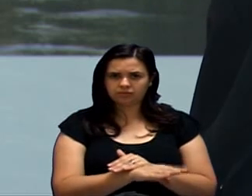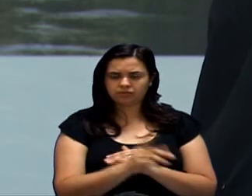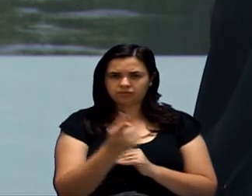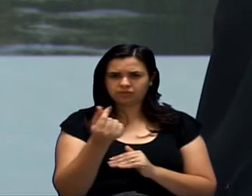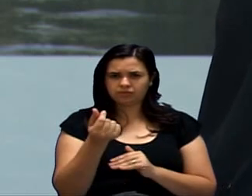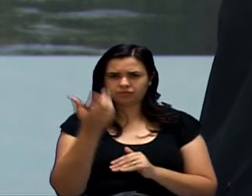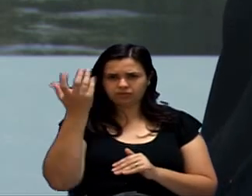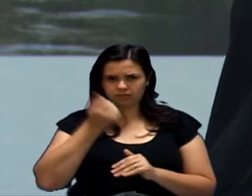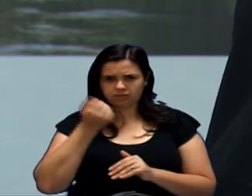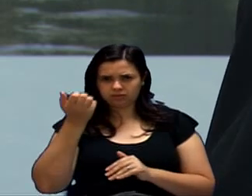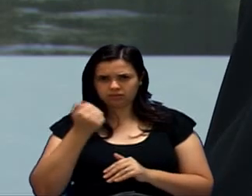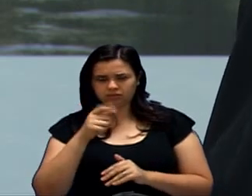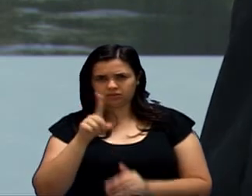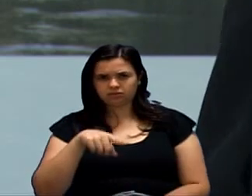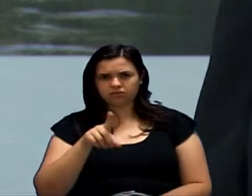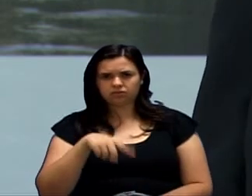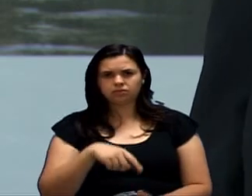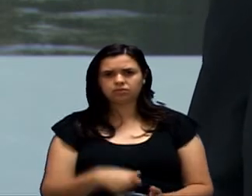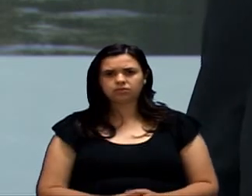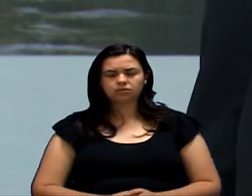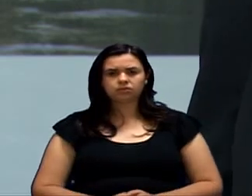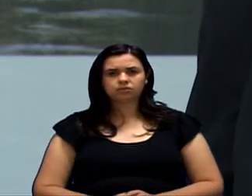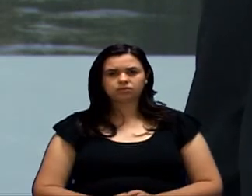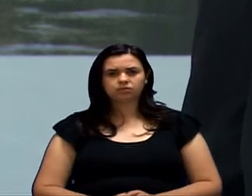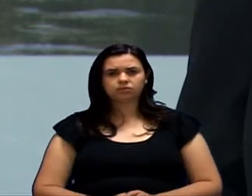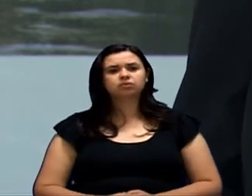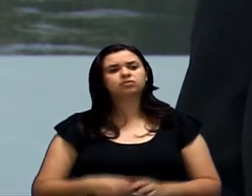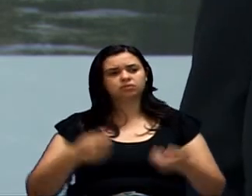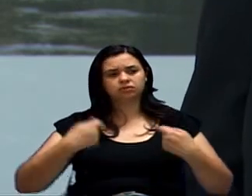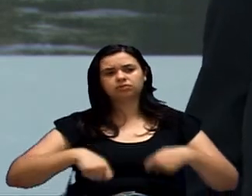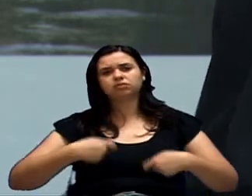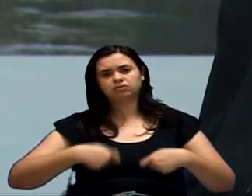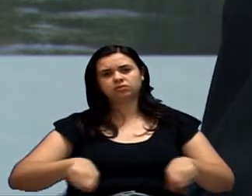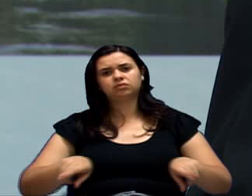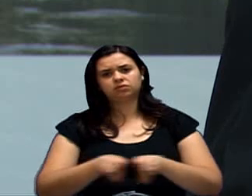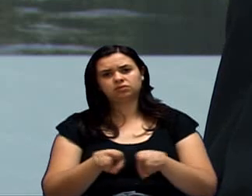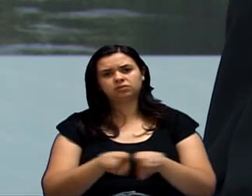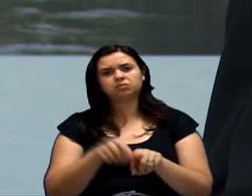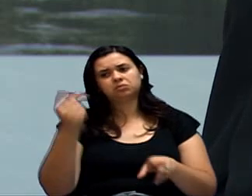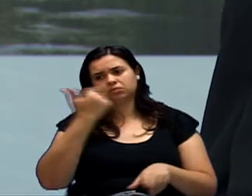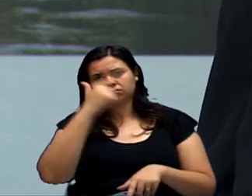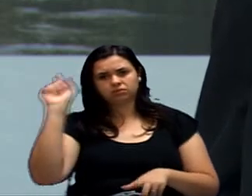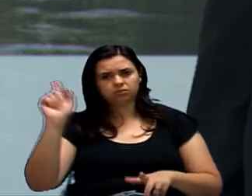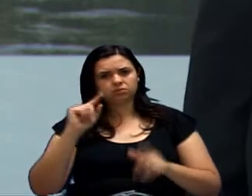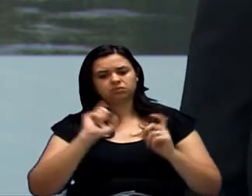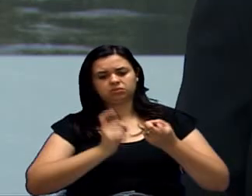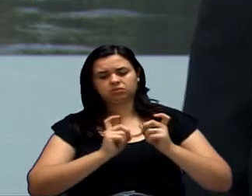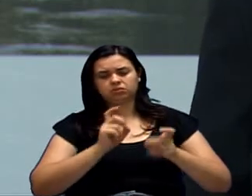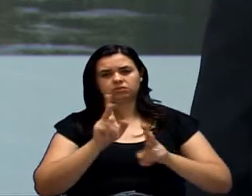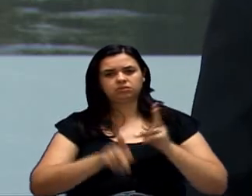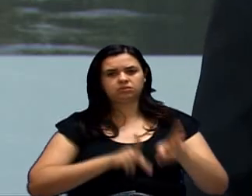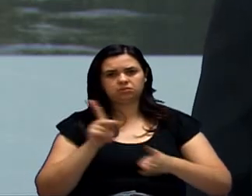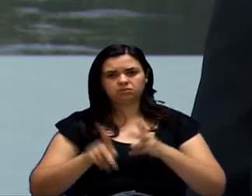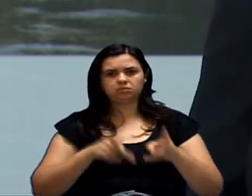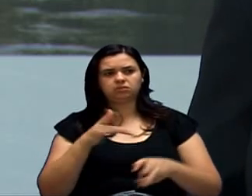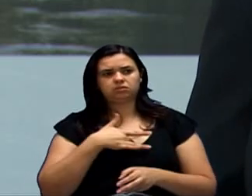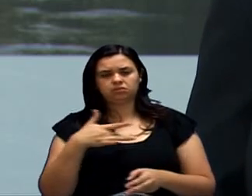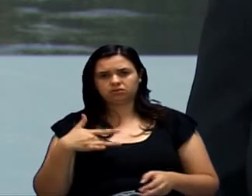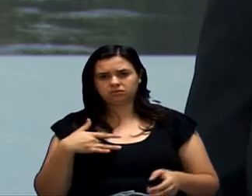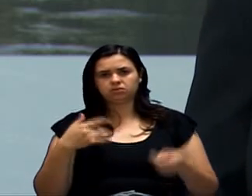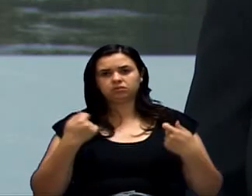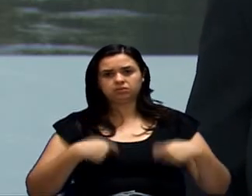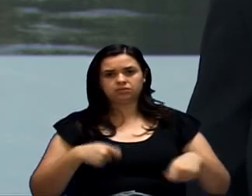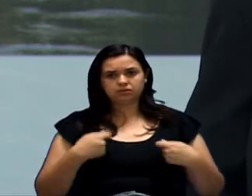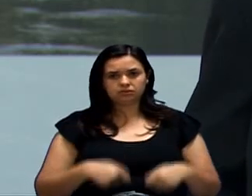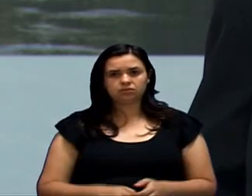Não, mas é preciso que isso também. Então, tem que marcar uma outra audiência para a questão da saúde.